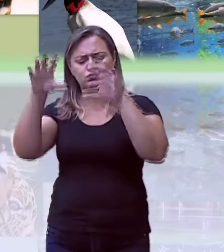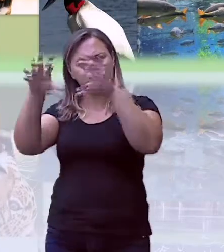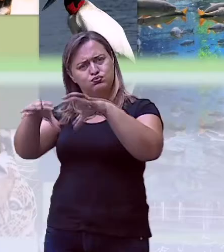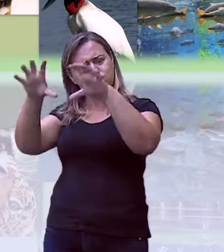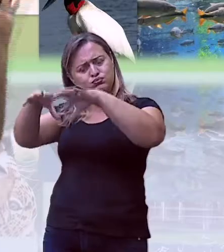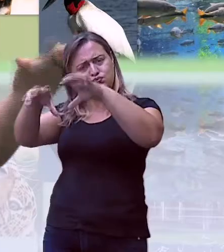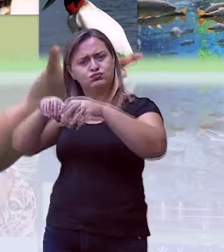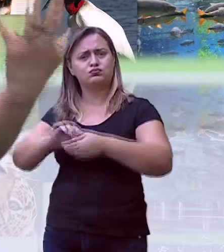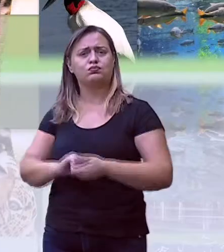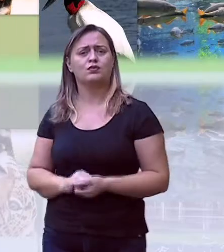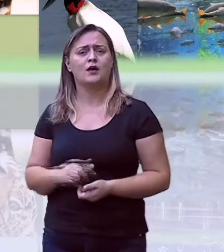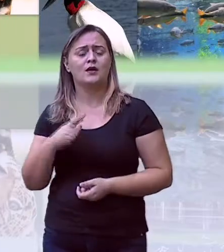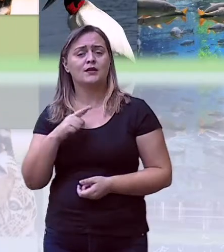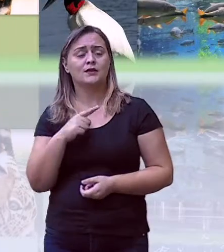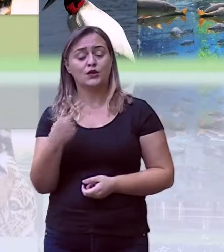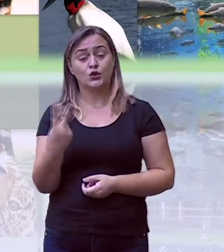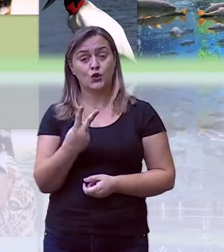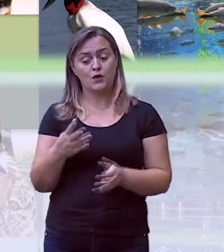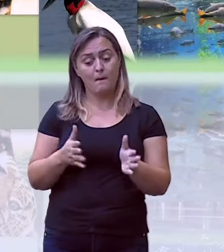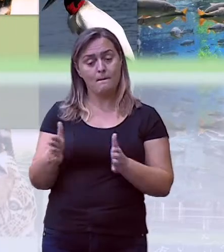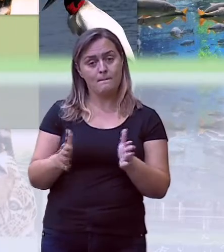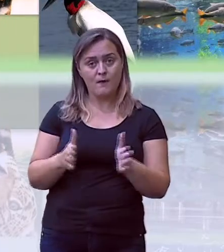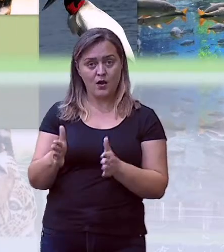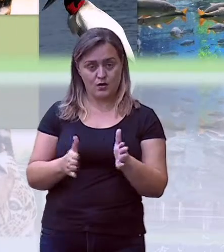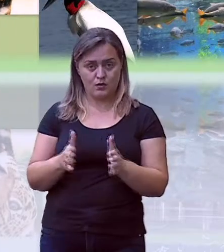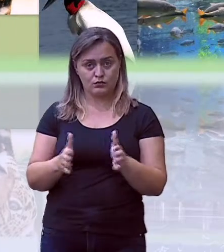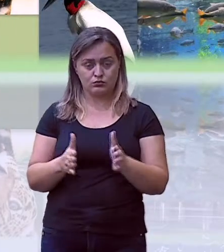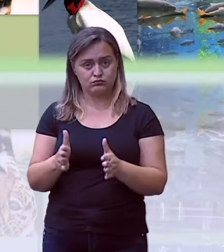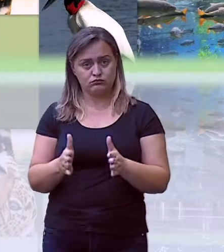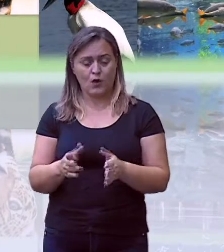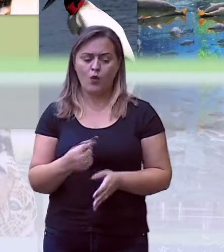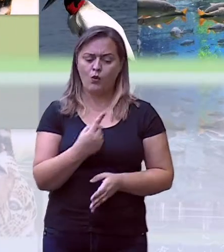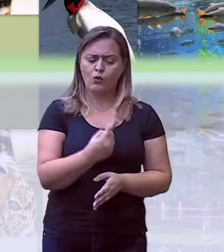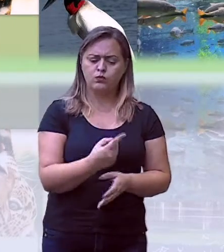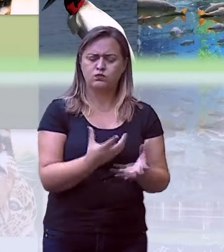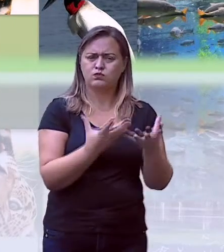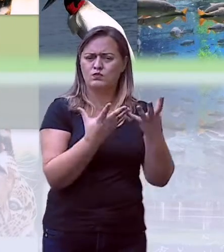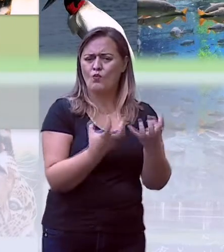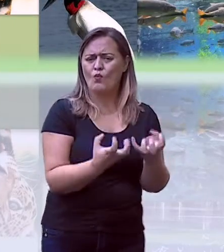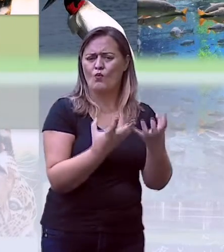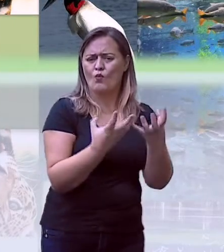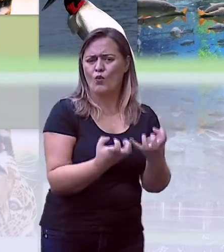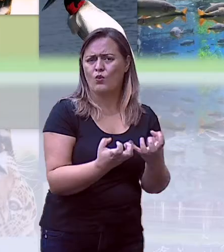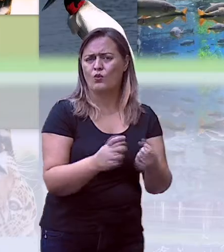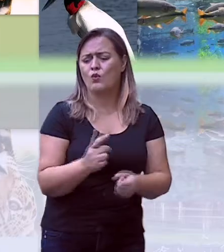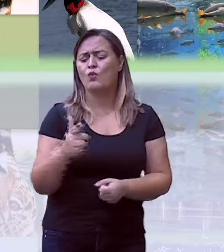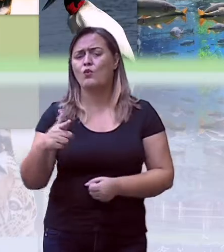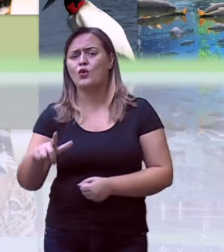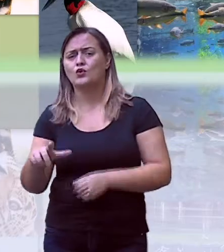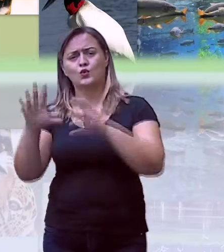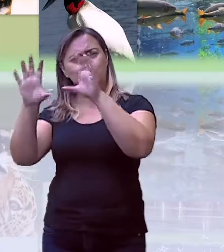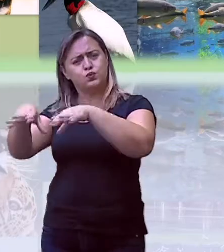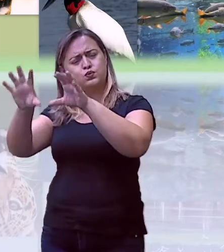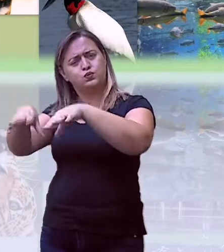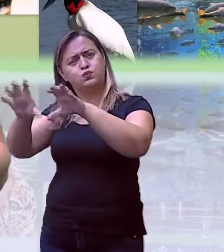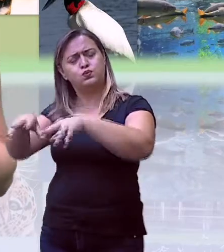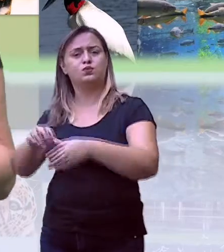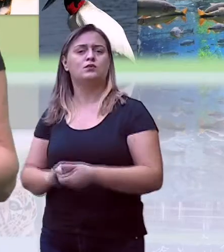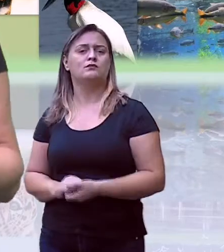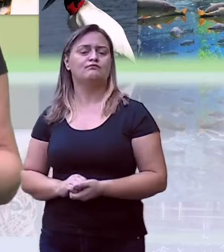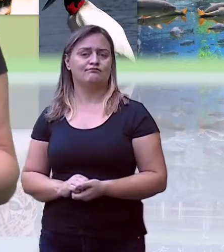períodos diferentes dos outros biomas, um com muita seca, outro com muita chuva. Então não há